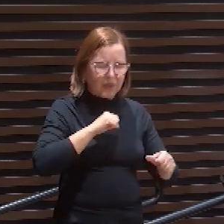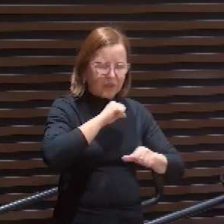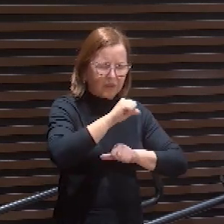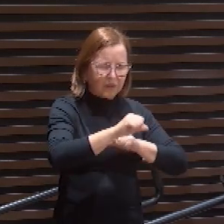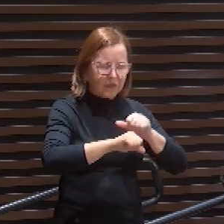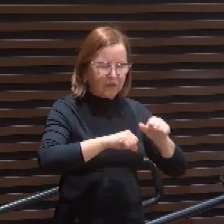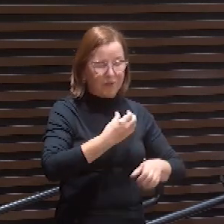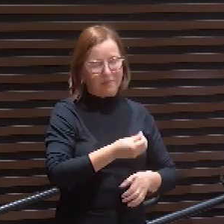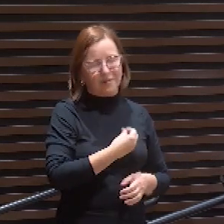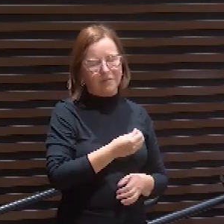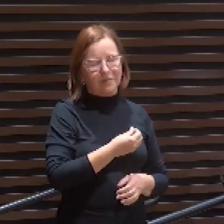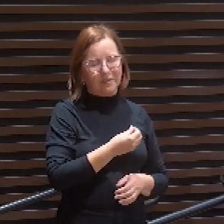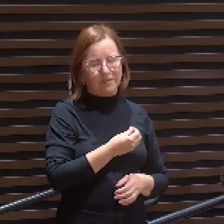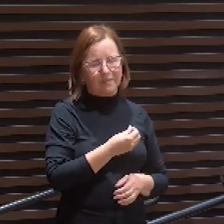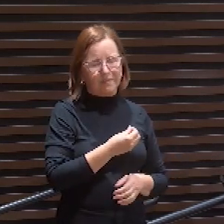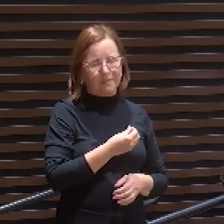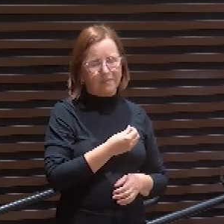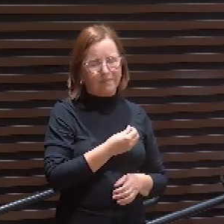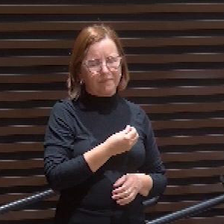transformação de vidas,